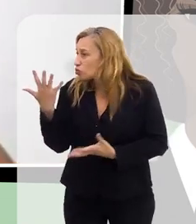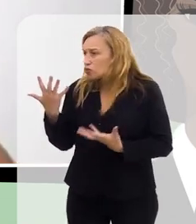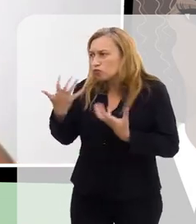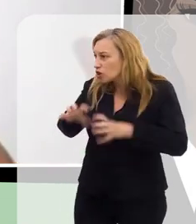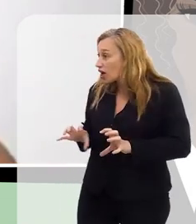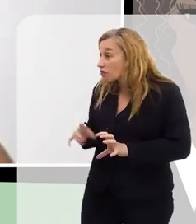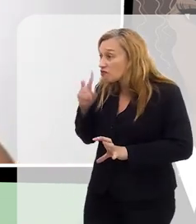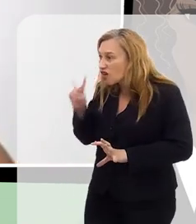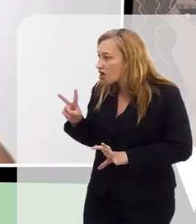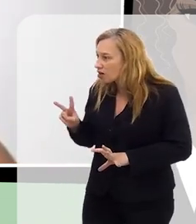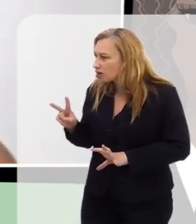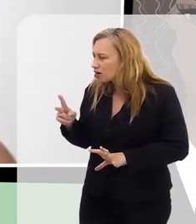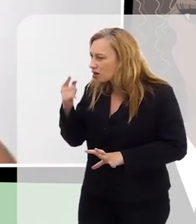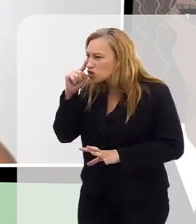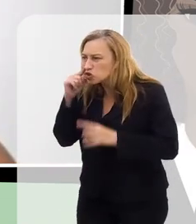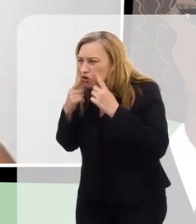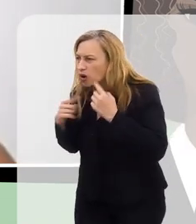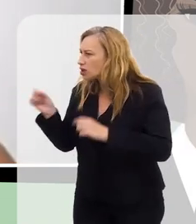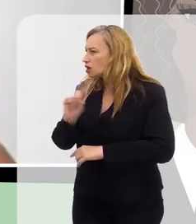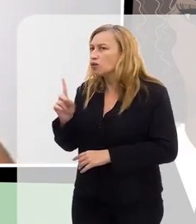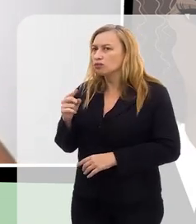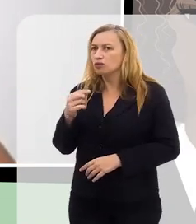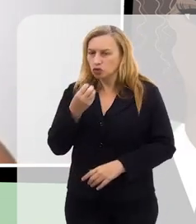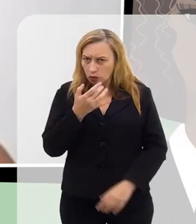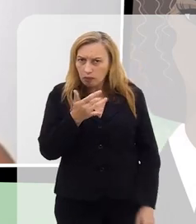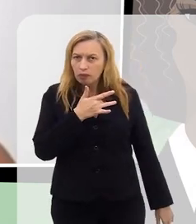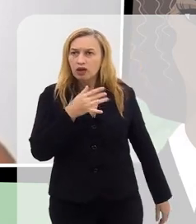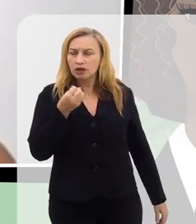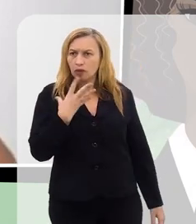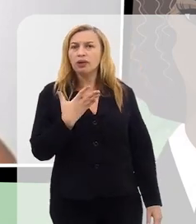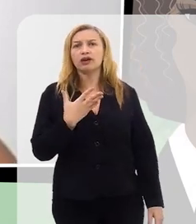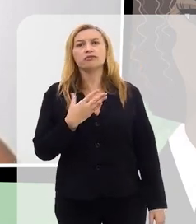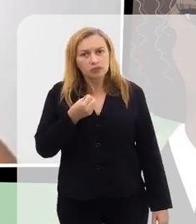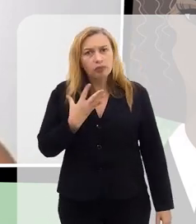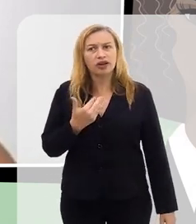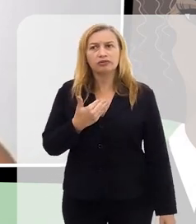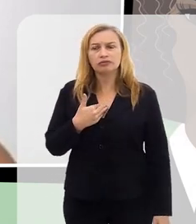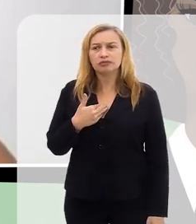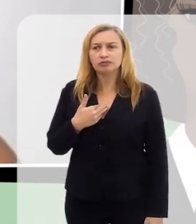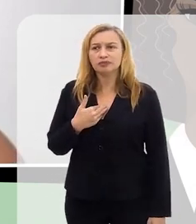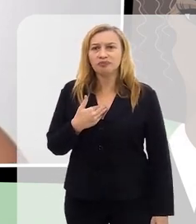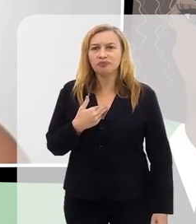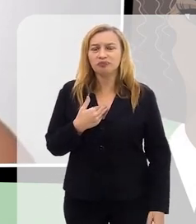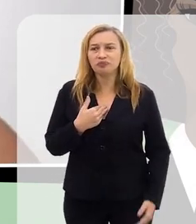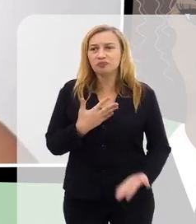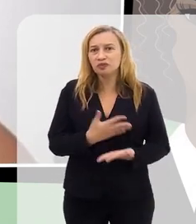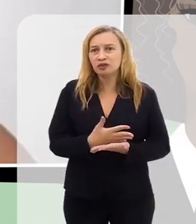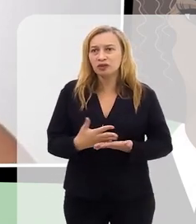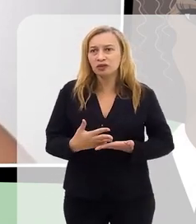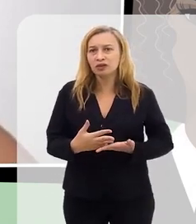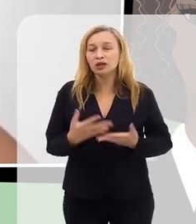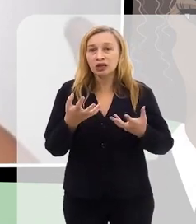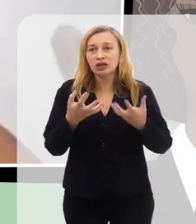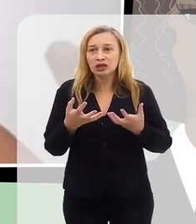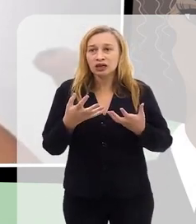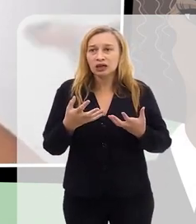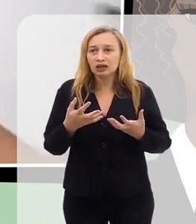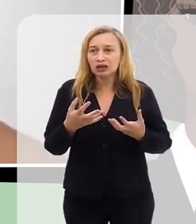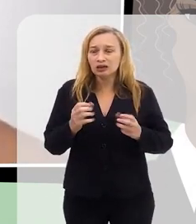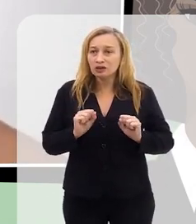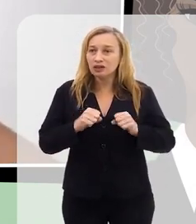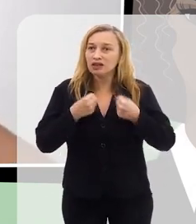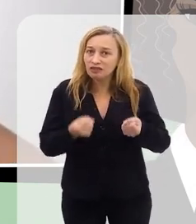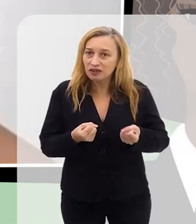digo, eu não quero ninguém chorando. Eu tô bem? Vai ficar tudo bem? E no início, assim, eu queria